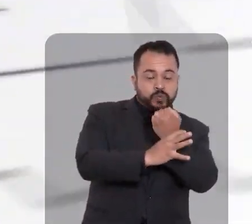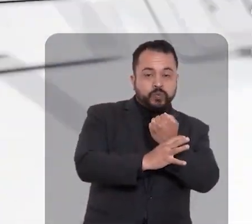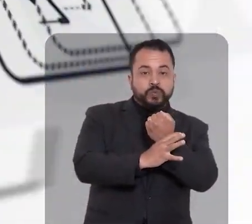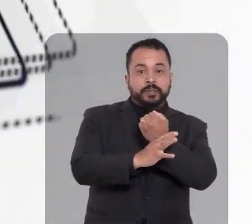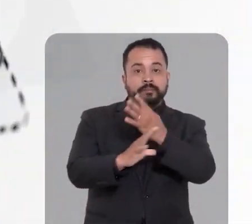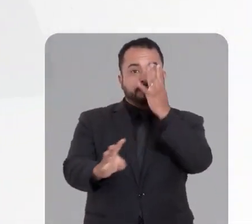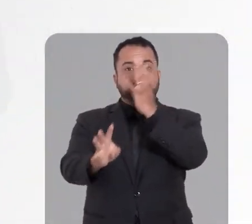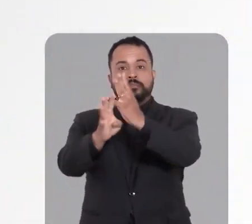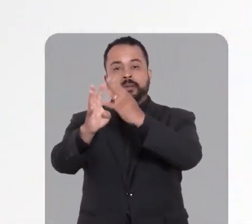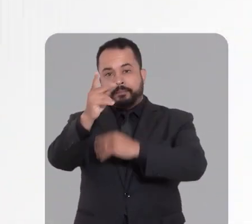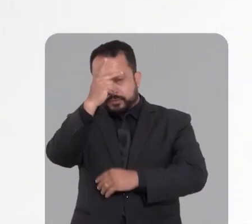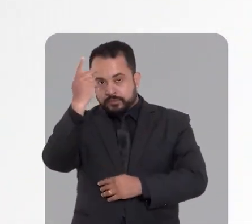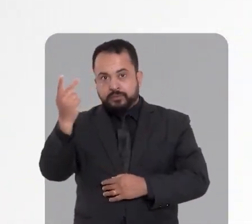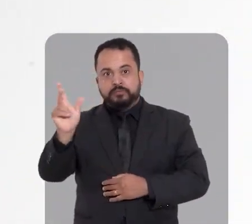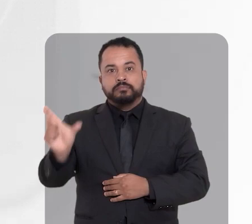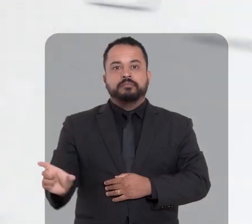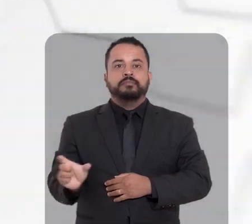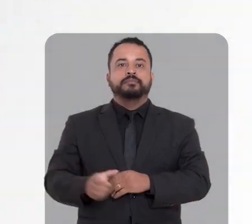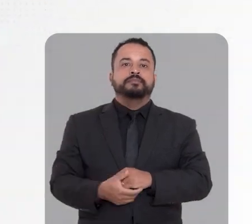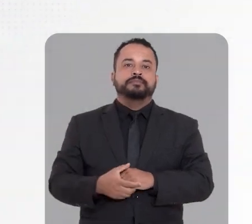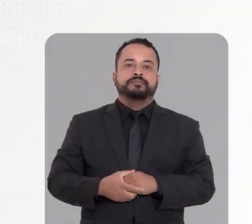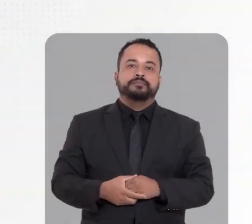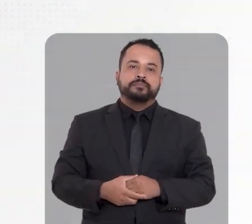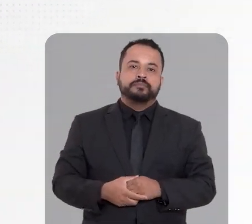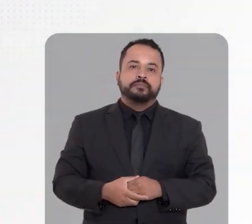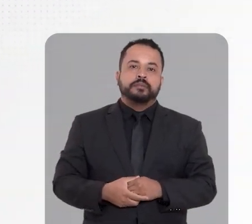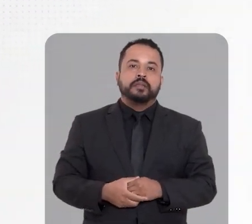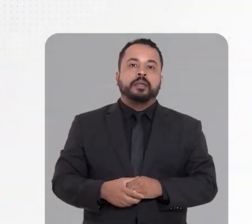forma segura de identificação.